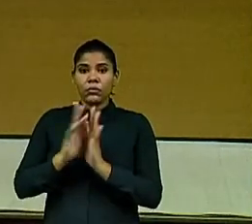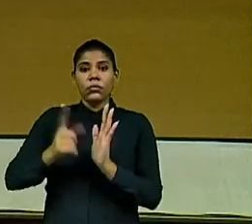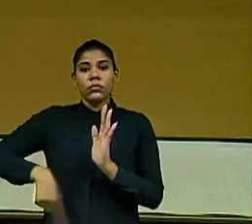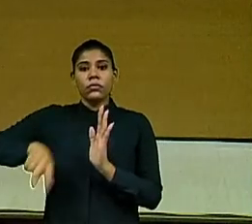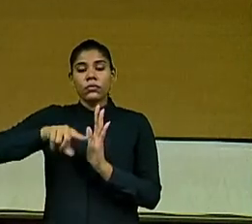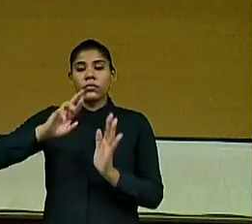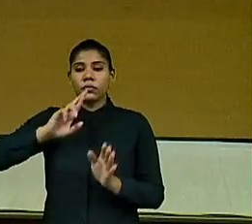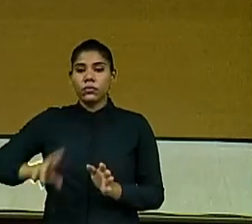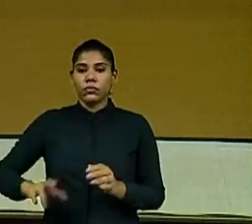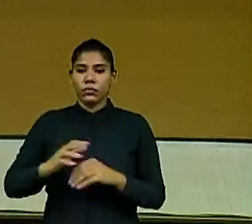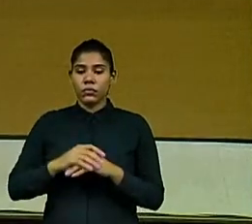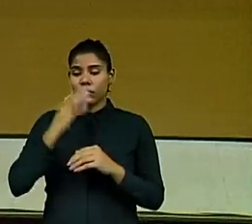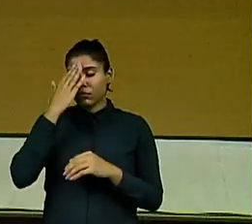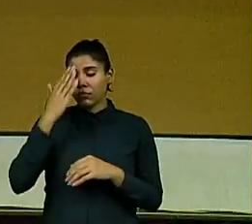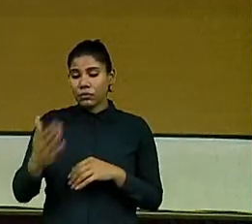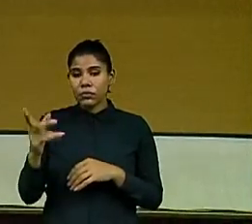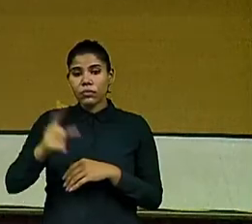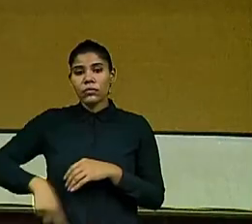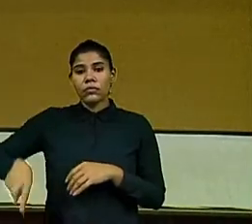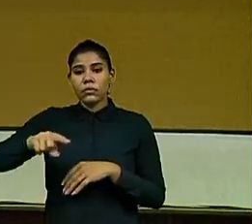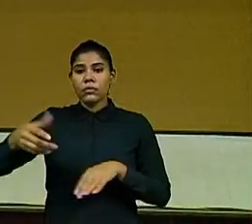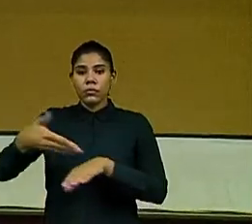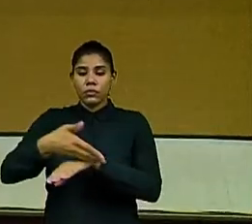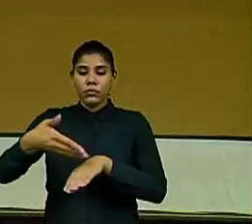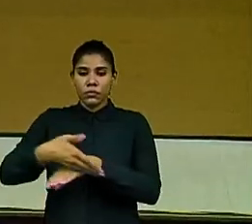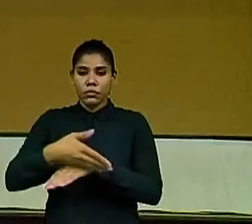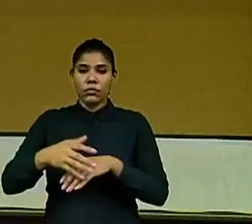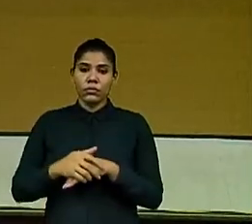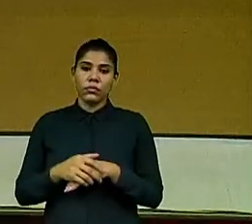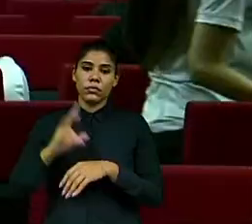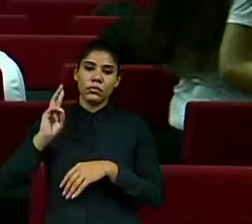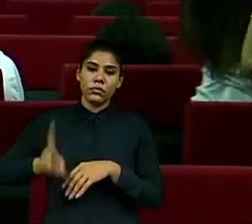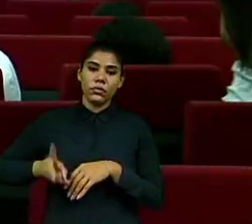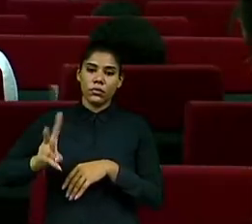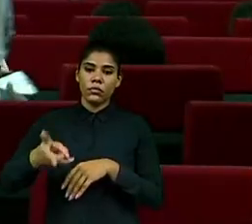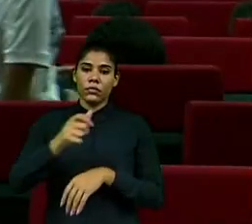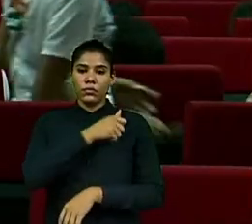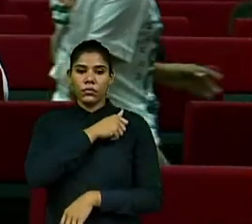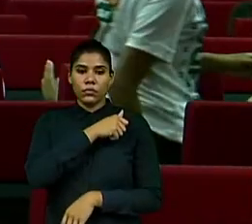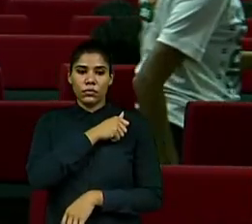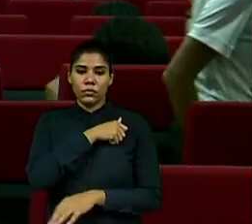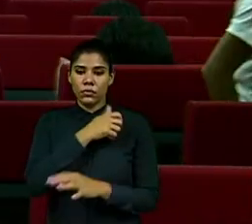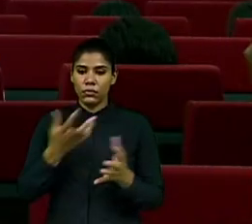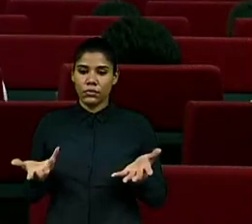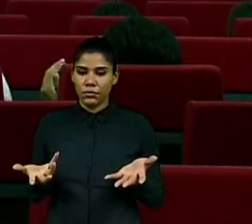muito obrigada pela participação de vocês né sempre a aula maravilhosa